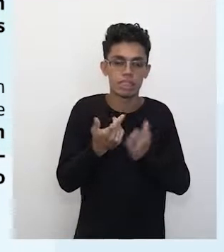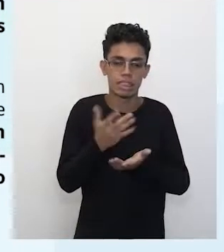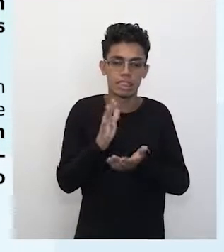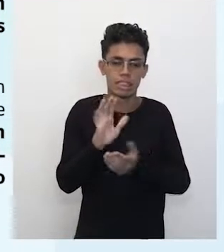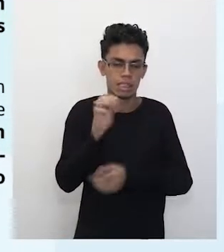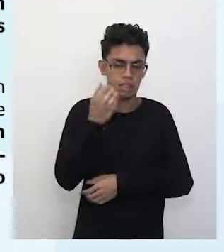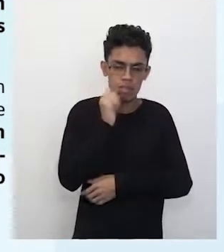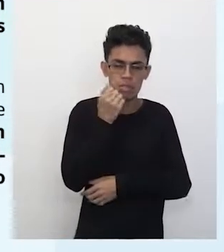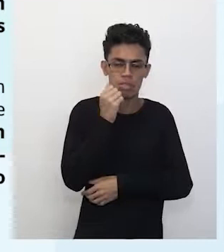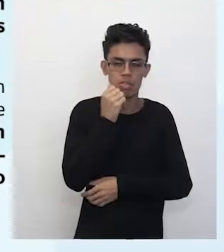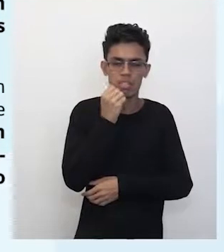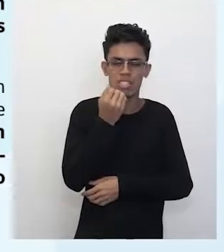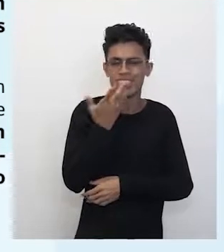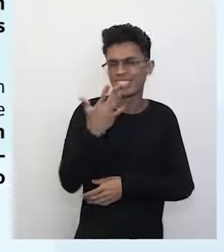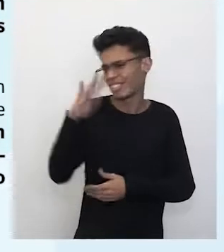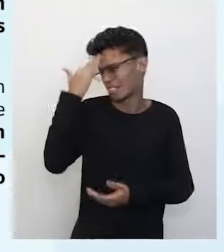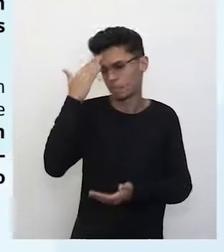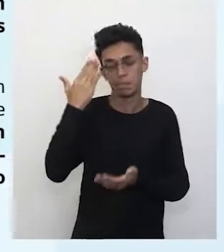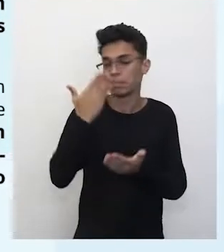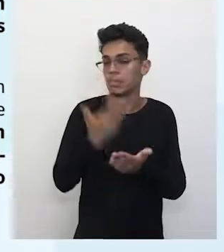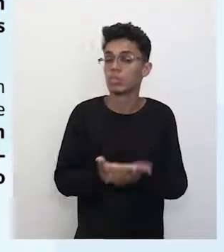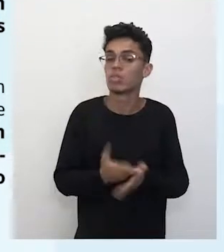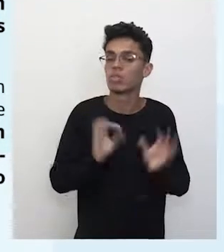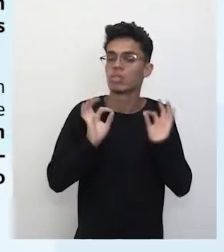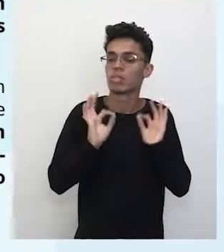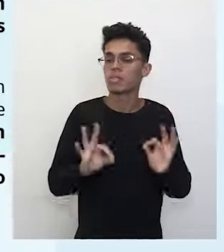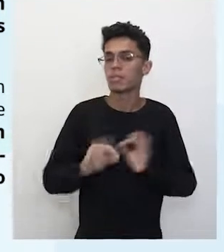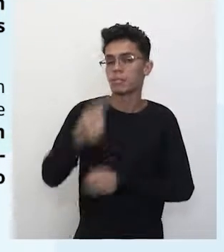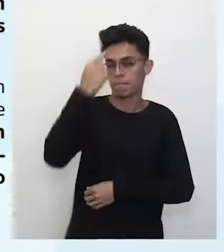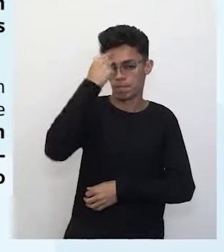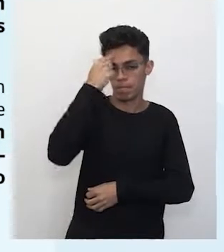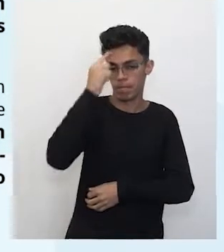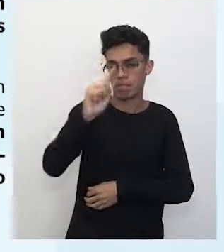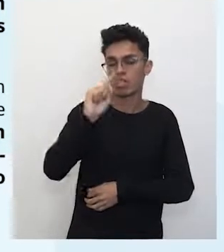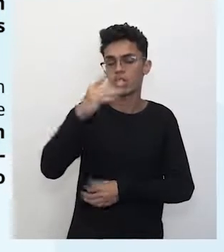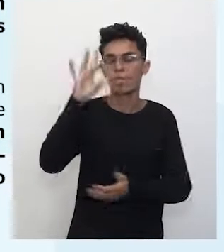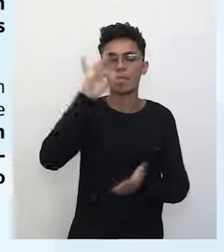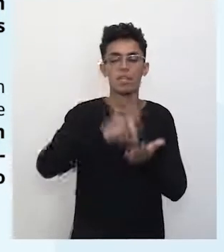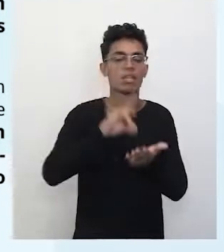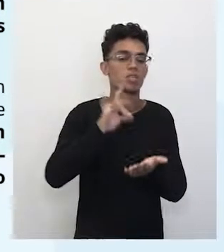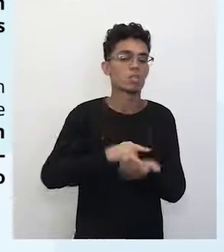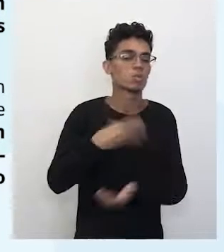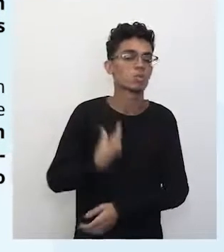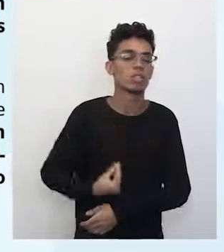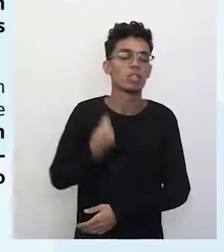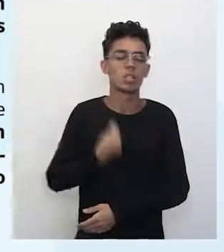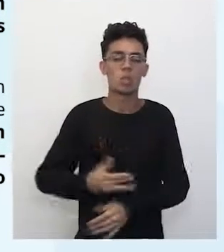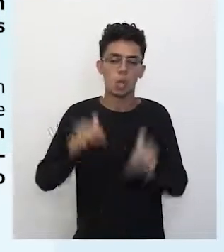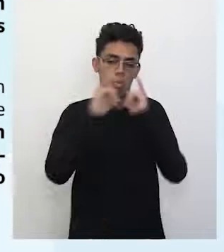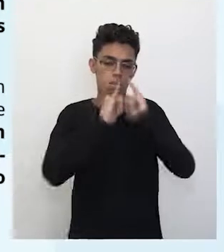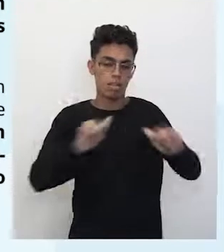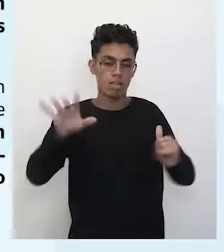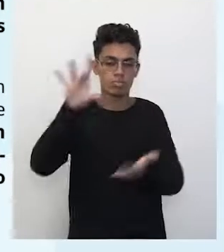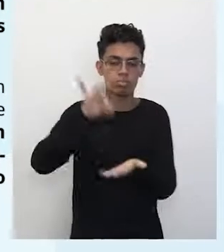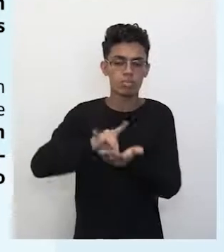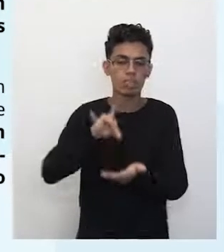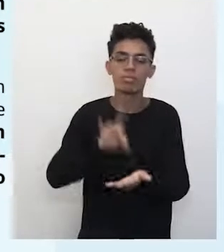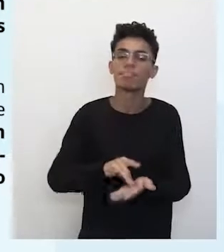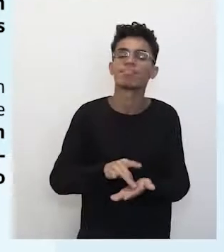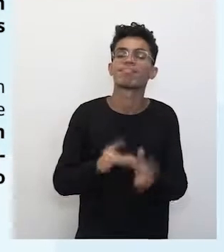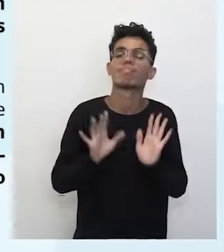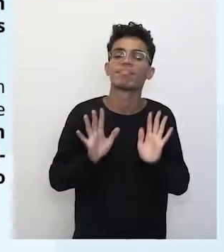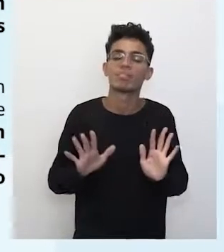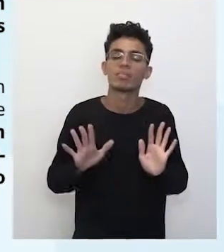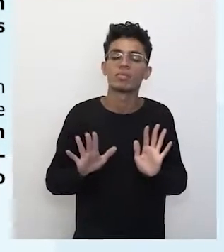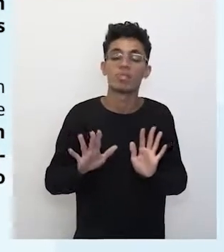ciência fica desacreditada. Então, as ideias, né, a realidade, a notícia, o fato, ela